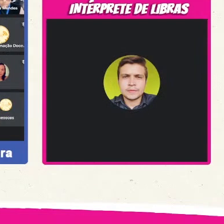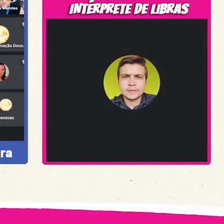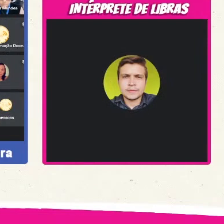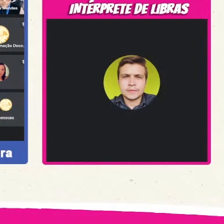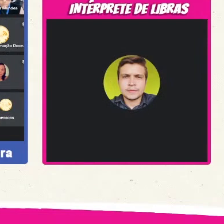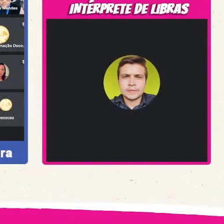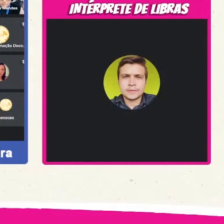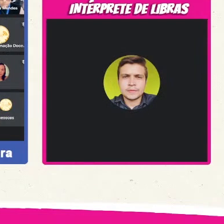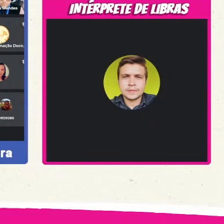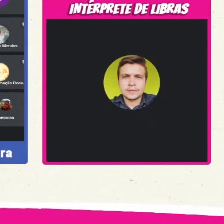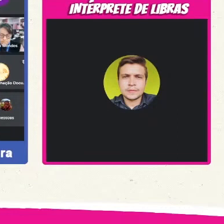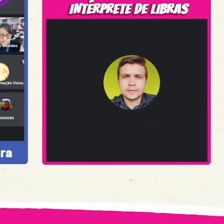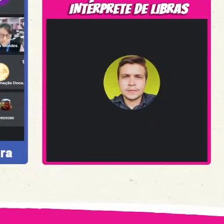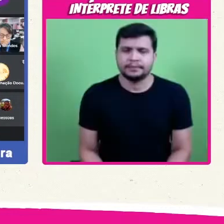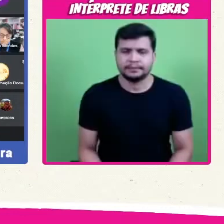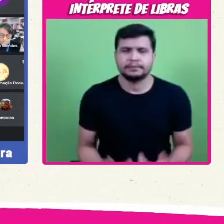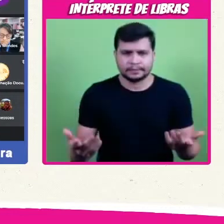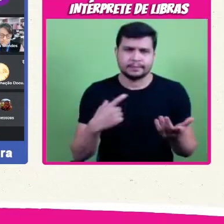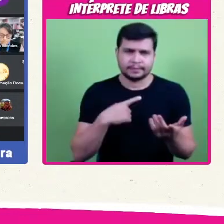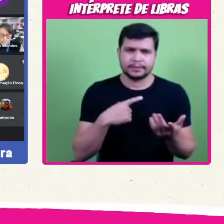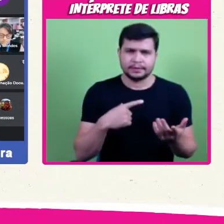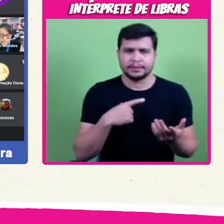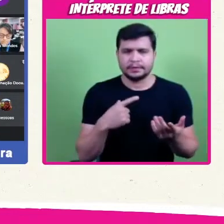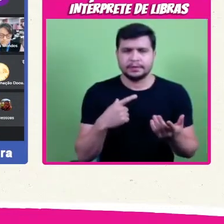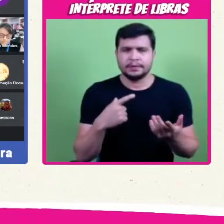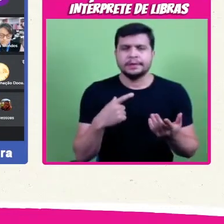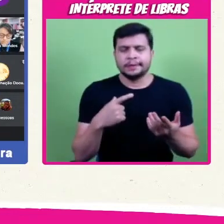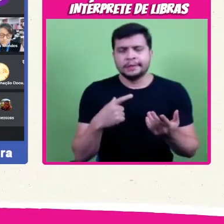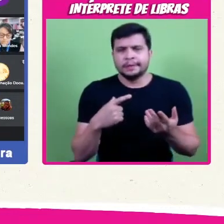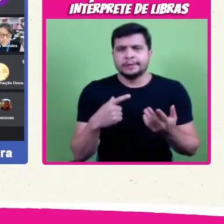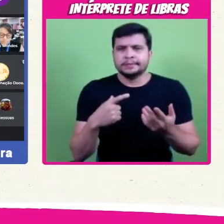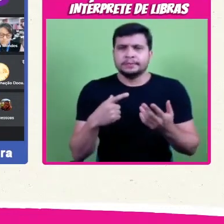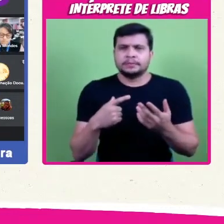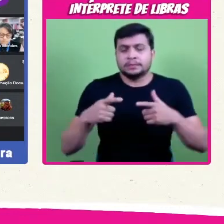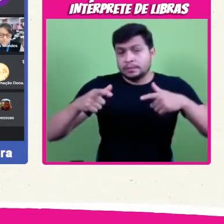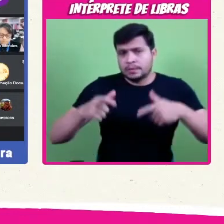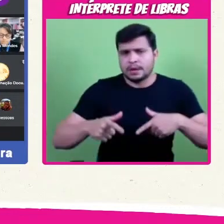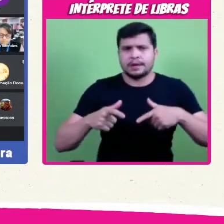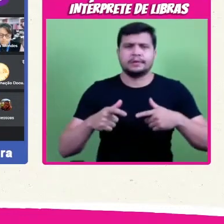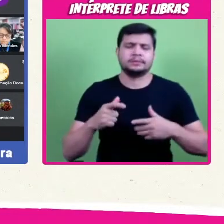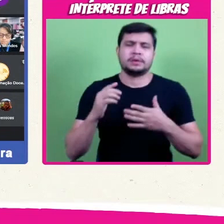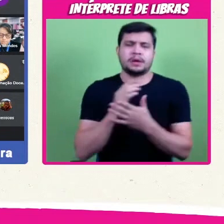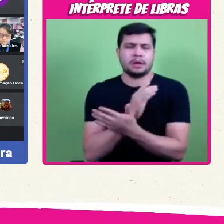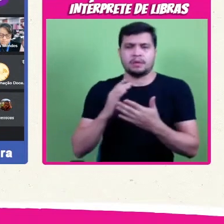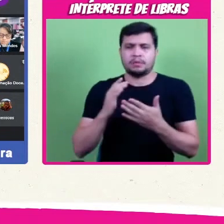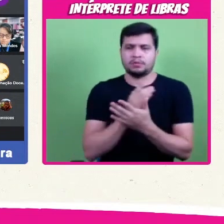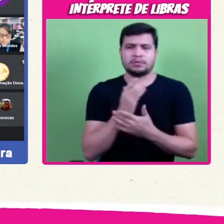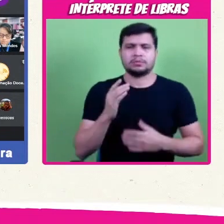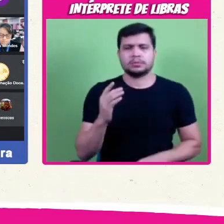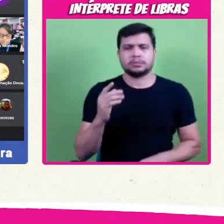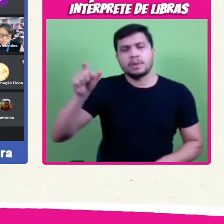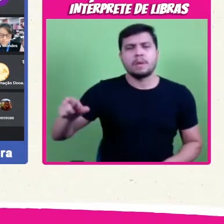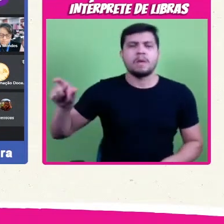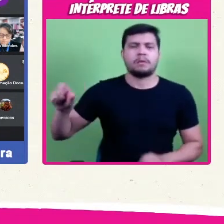abjetos, né? São traçados fronteiras onde só alguns corpos eles podem adentrar em certos espaços.